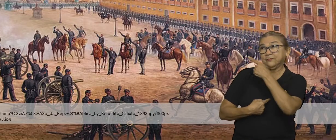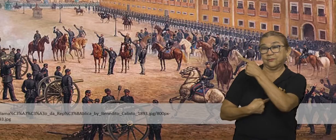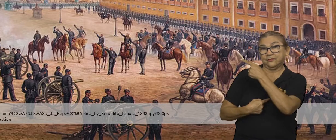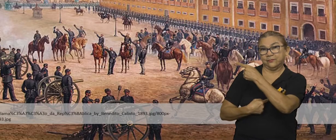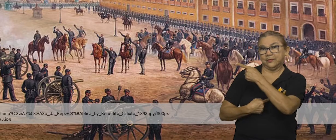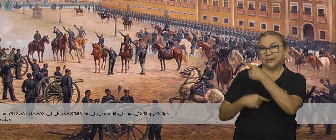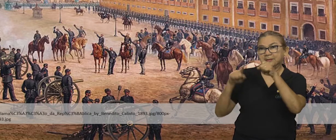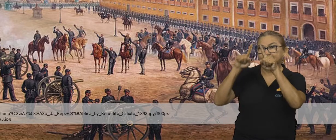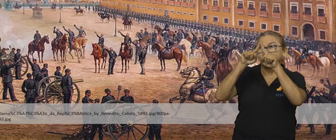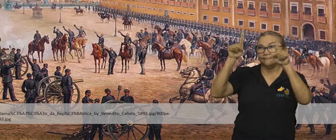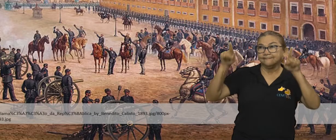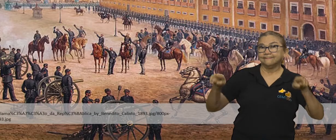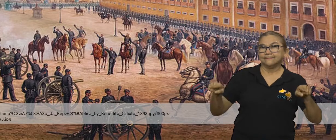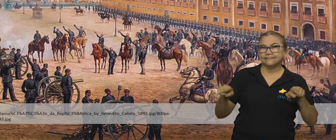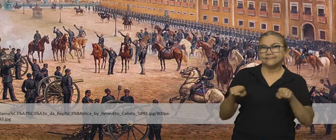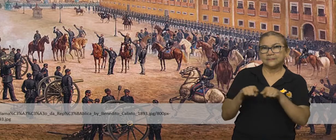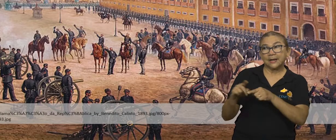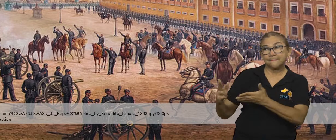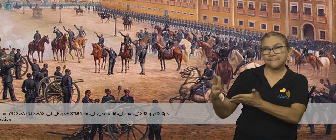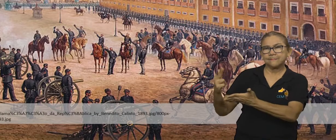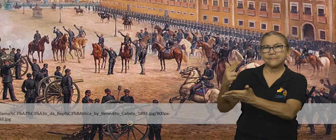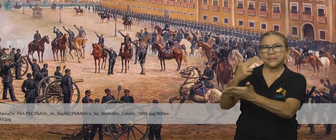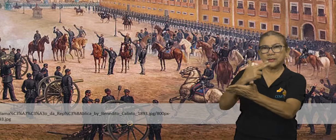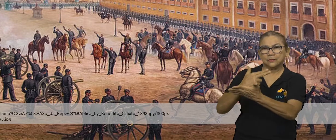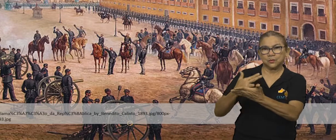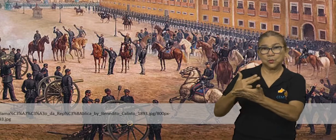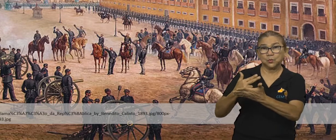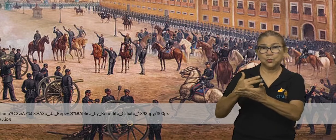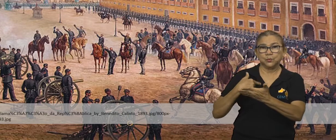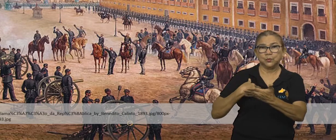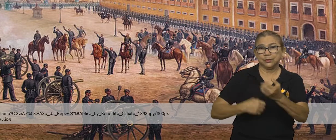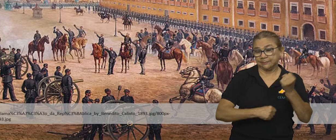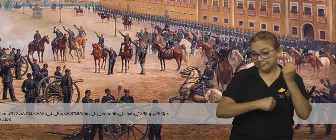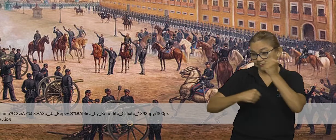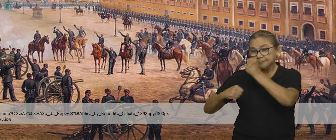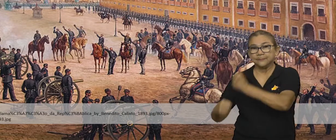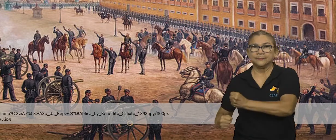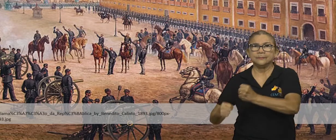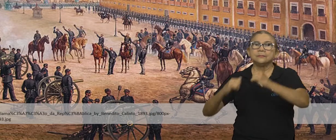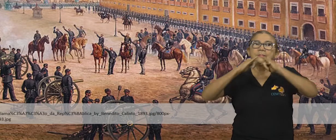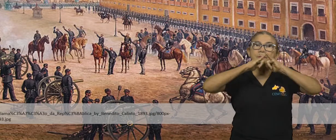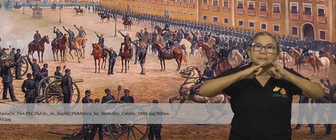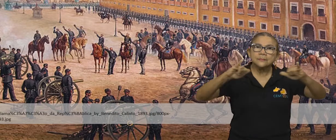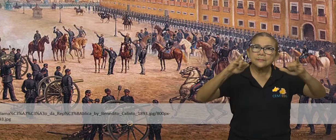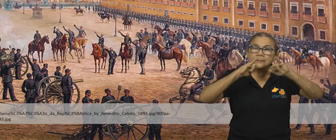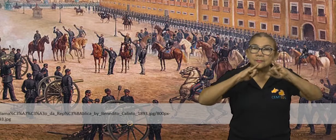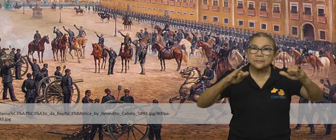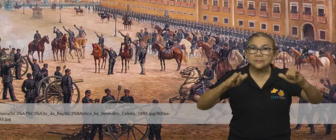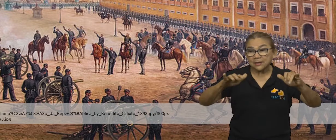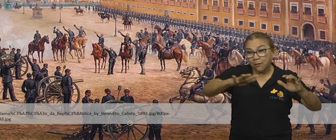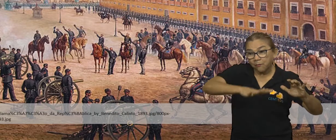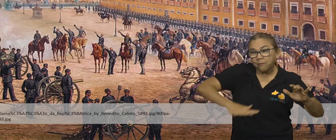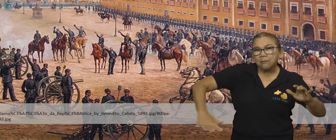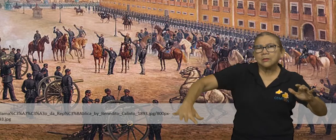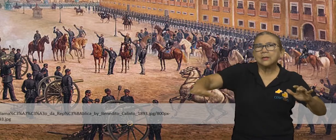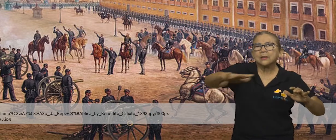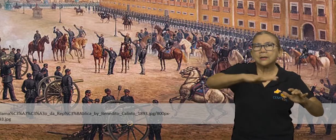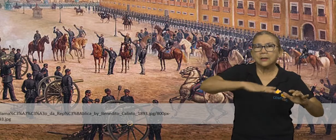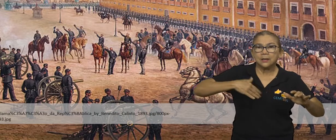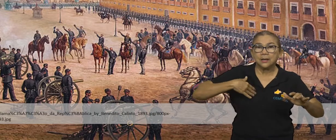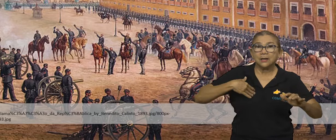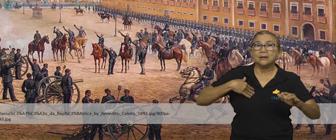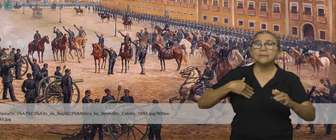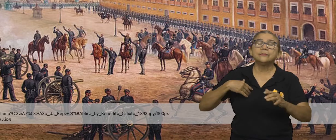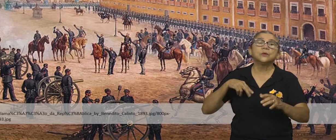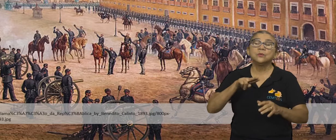Calixto, intitulada Proclamação da República, apresenta como cenário o antigo Campo da Aclamação, que recebia esse